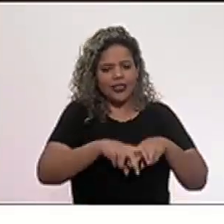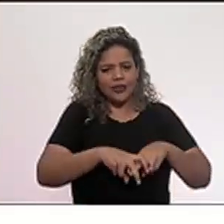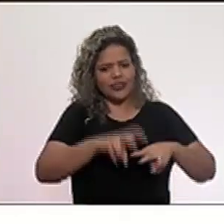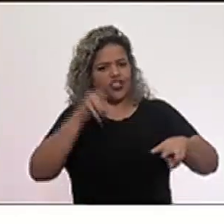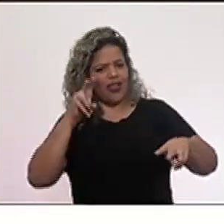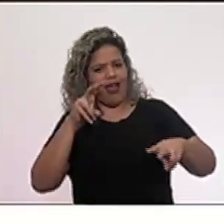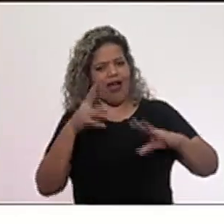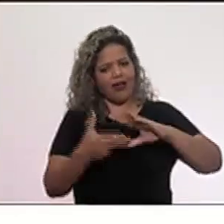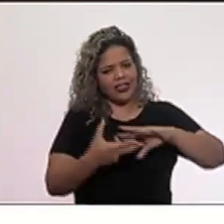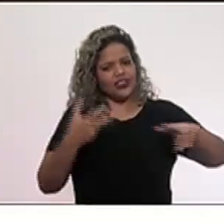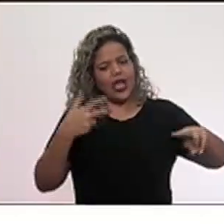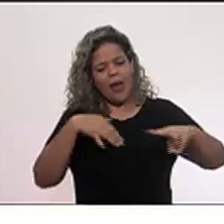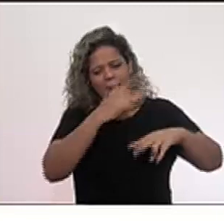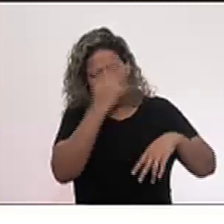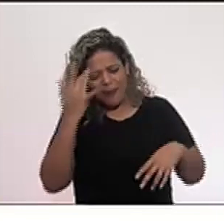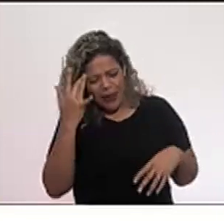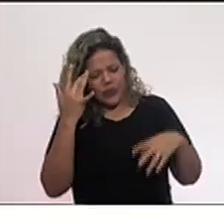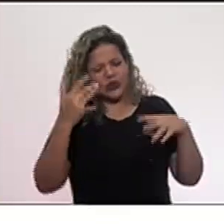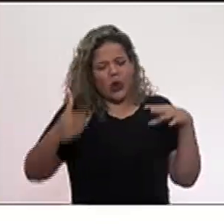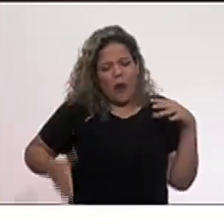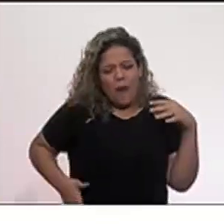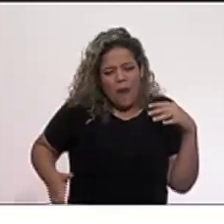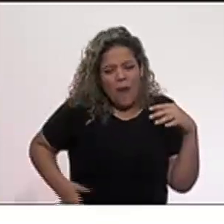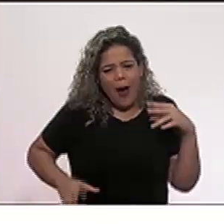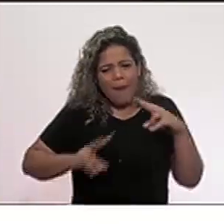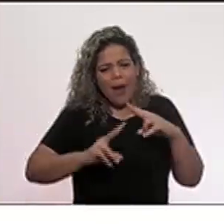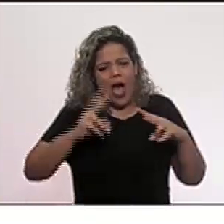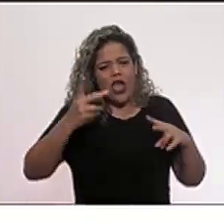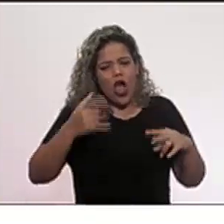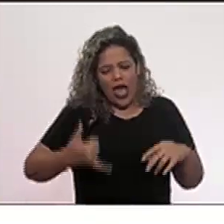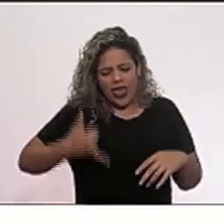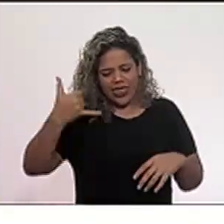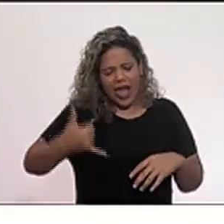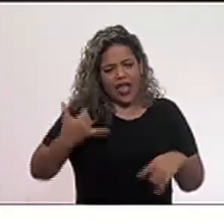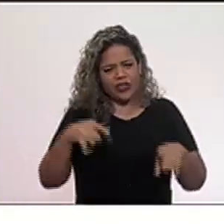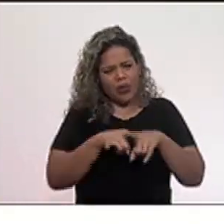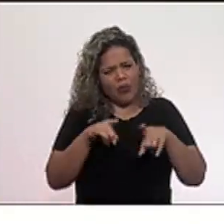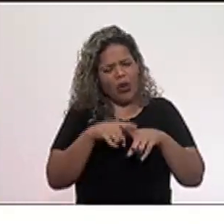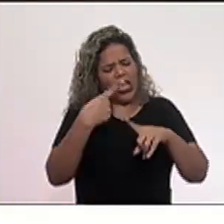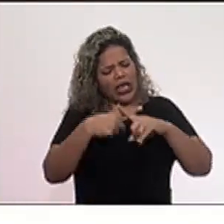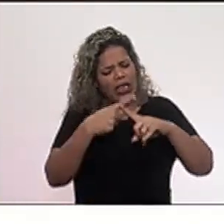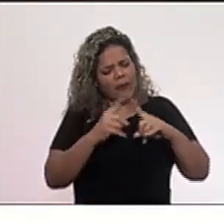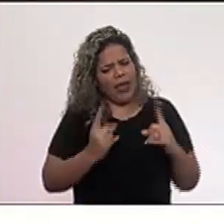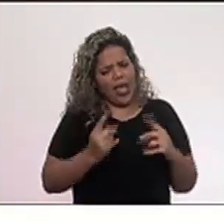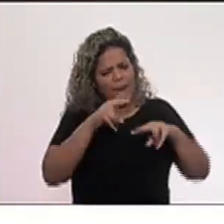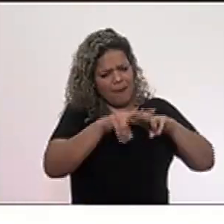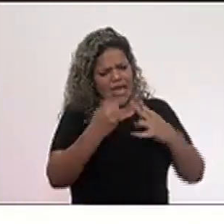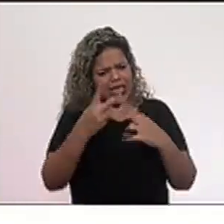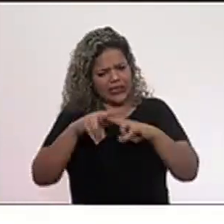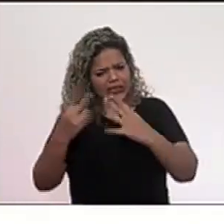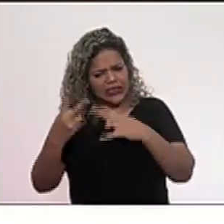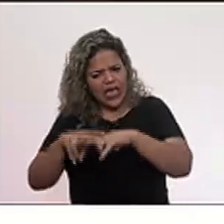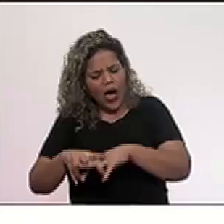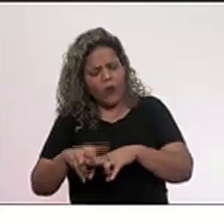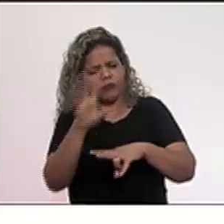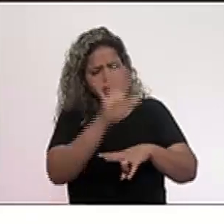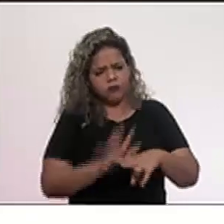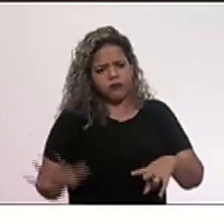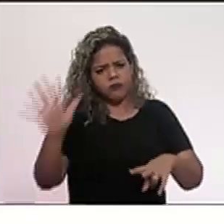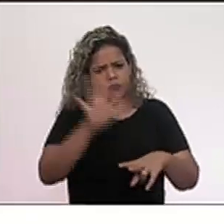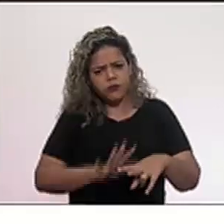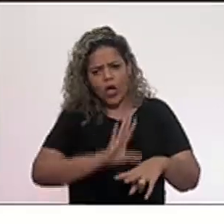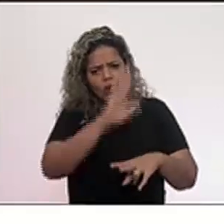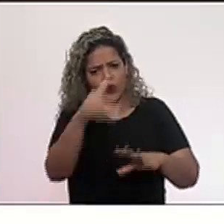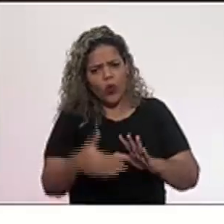desencarcerar o marginal, o vagabundo maior de idade, porque também os presídios, as nossas unidades